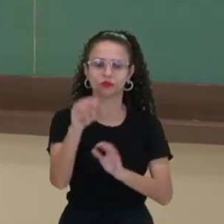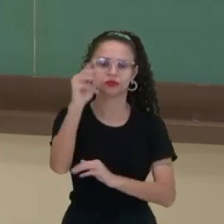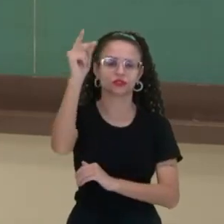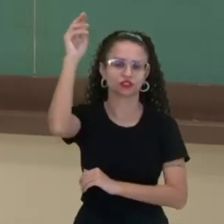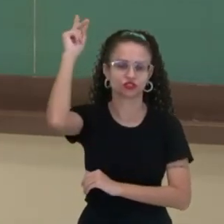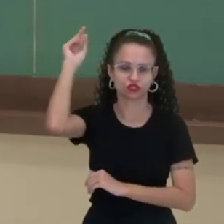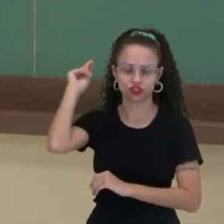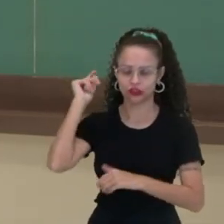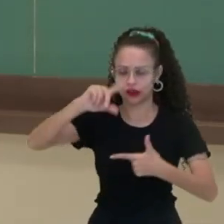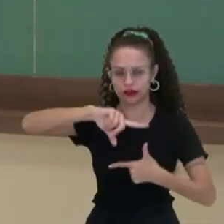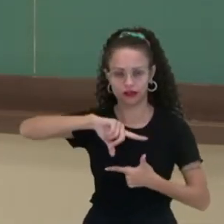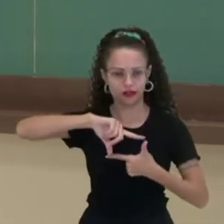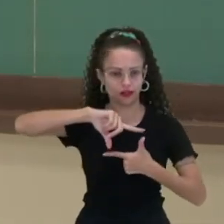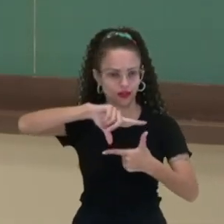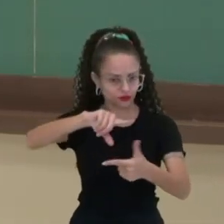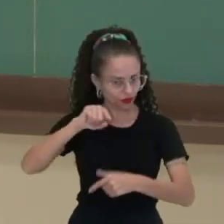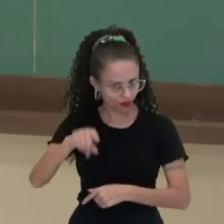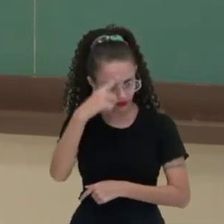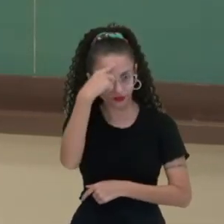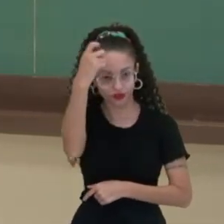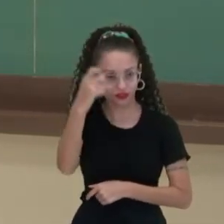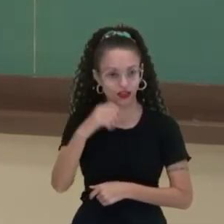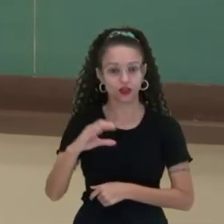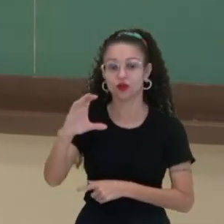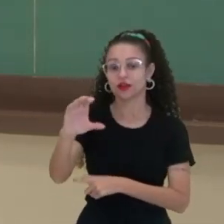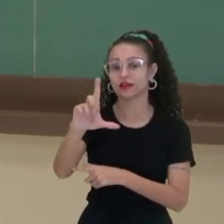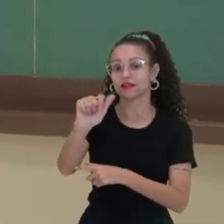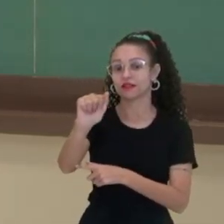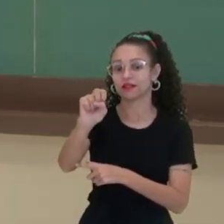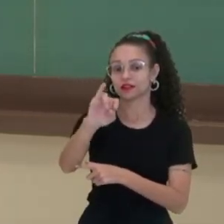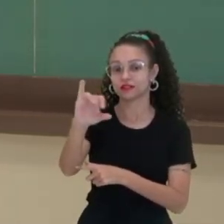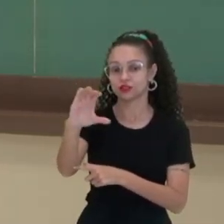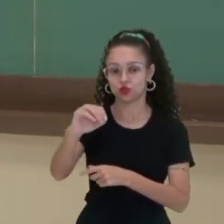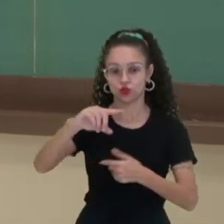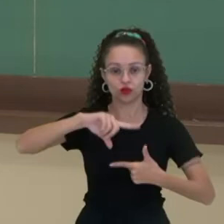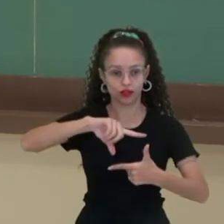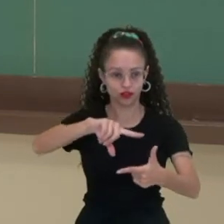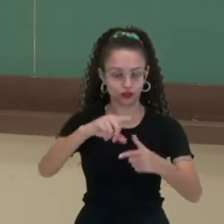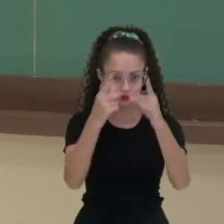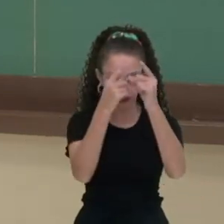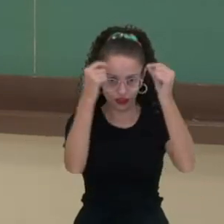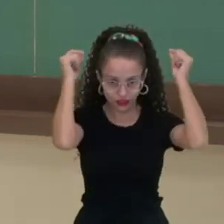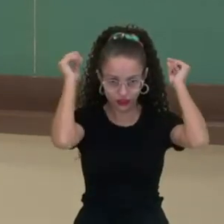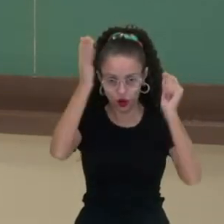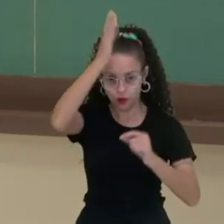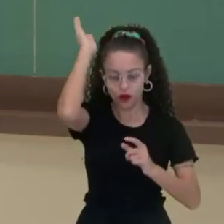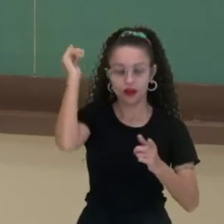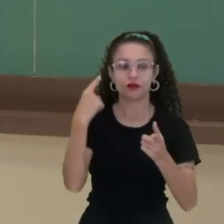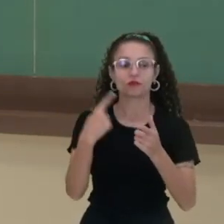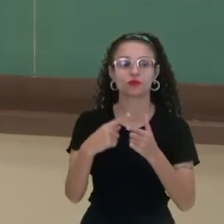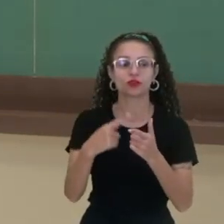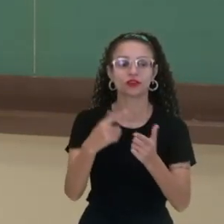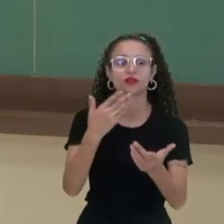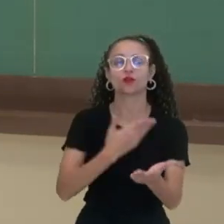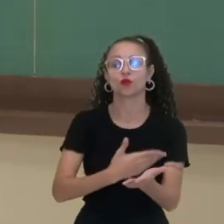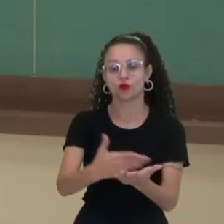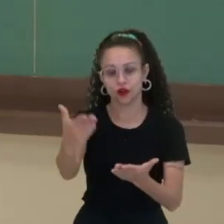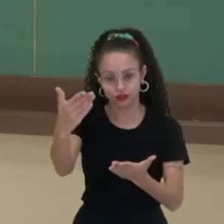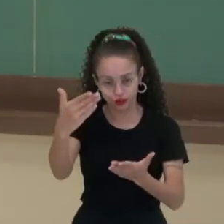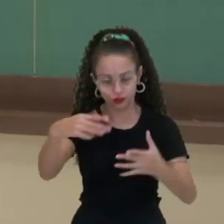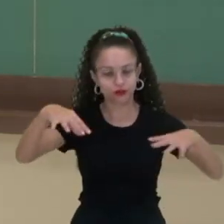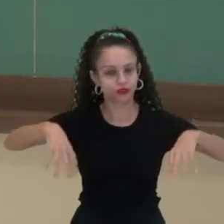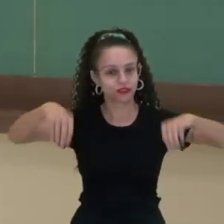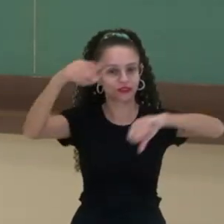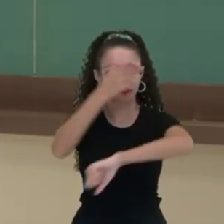Antiga, clássica. Inclusive eles inventavam esse termo clássico da época da Grécia e de Roma. Porque daí quando veio a Idade Média, meu Deus do